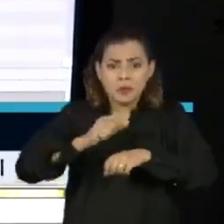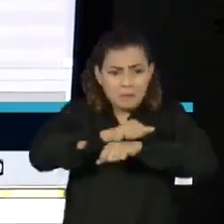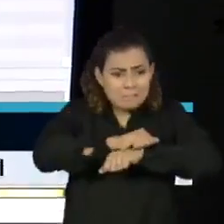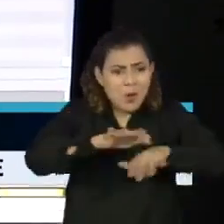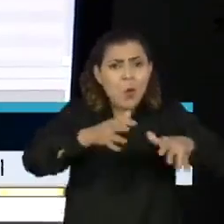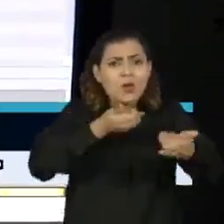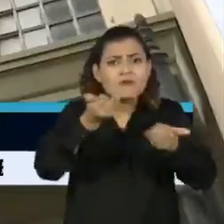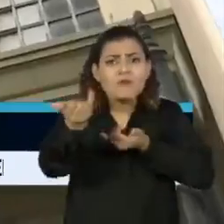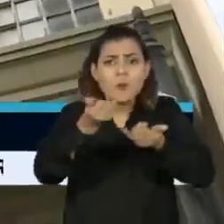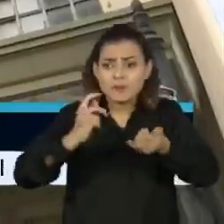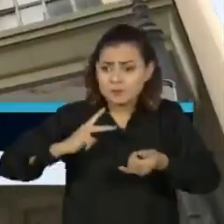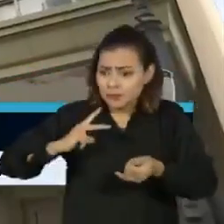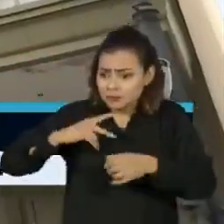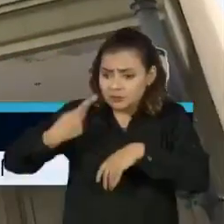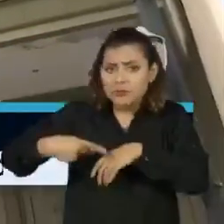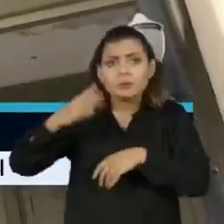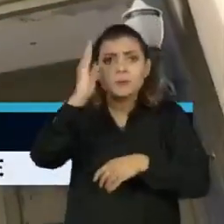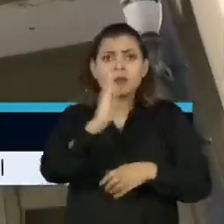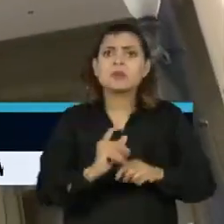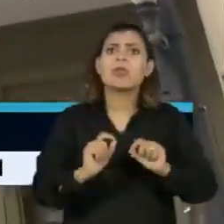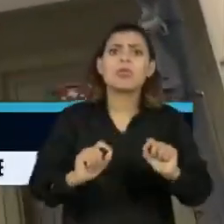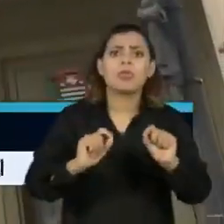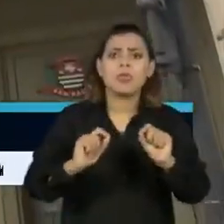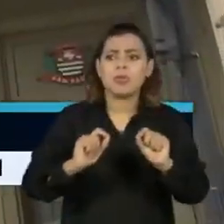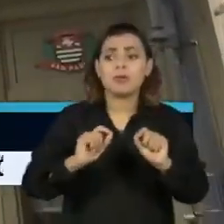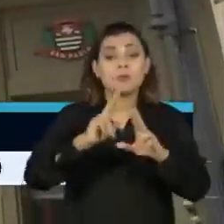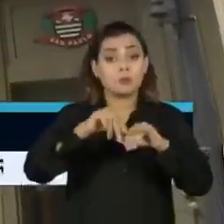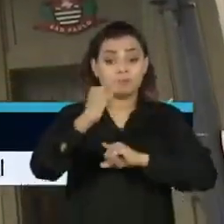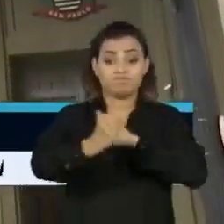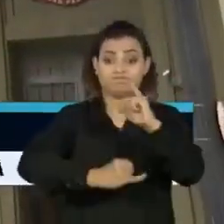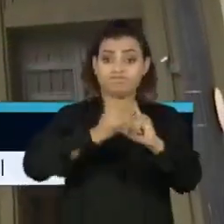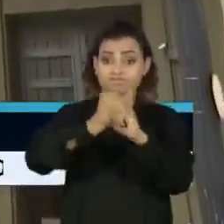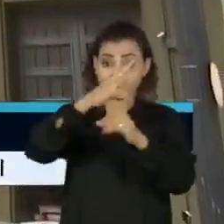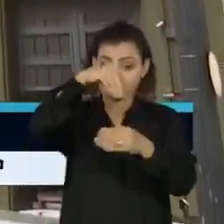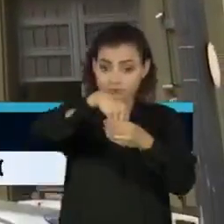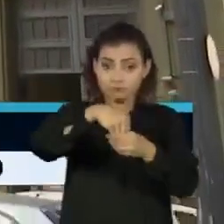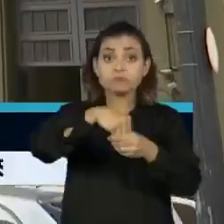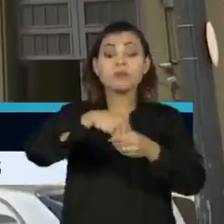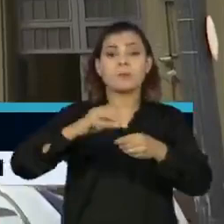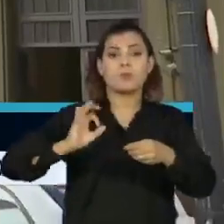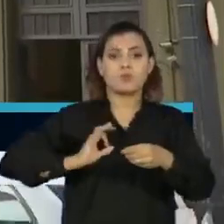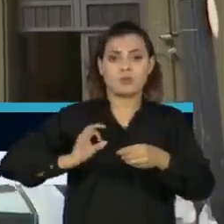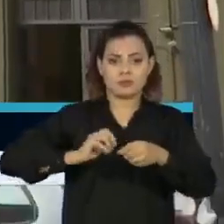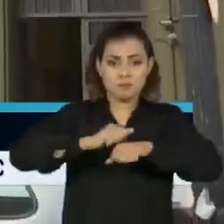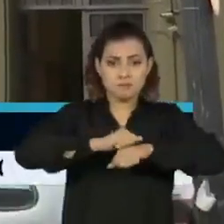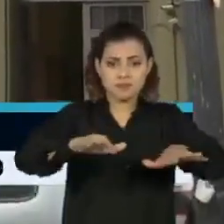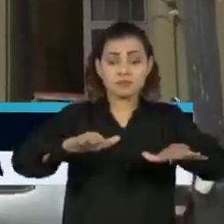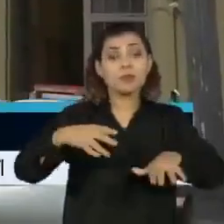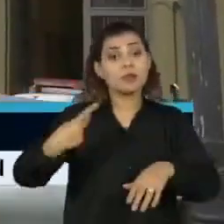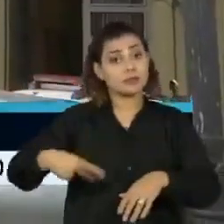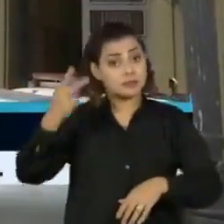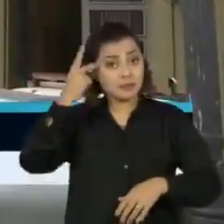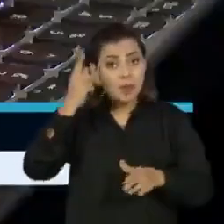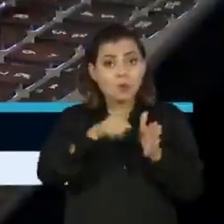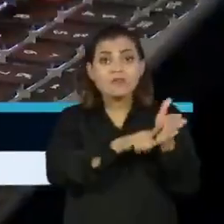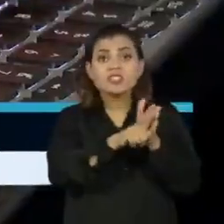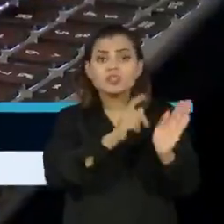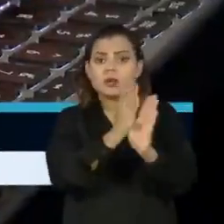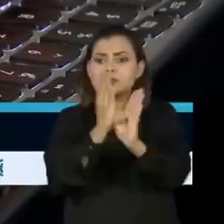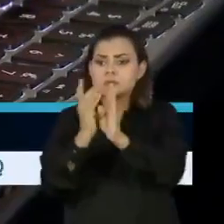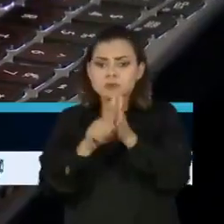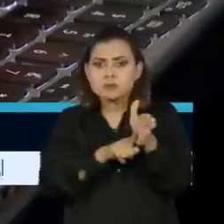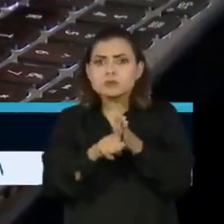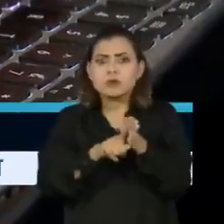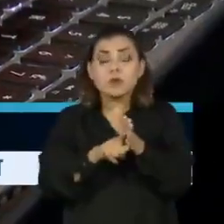de vazamento de dados do Brasil. A Divisão de Crimes Cibernéticos da Polícia Civil de São Paulo abriu inquérito para apurar o fato.